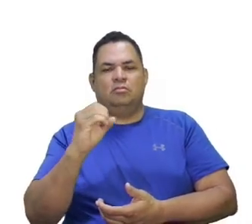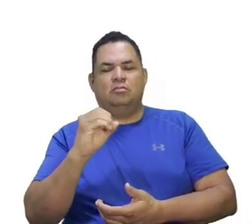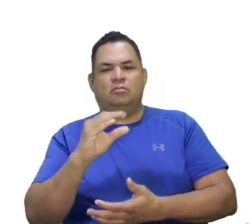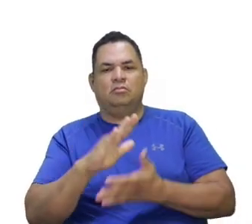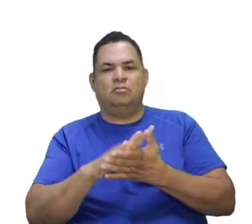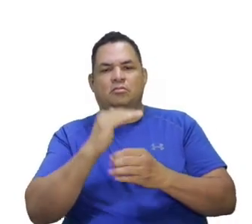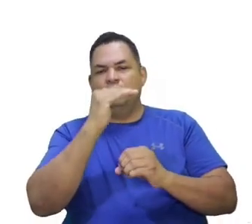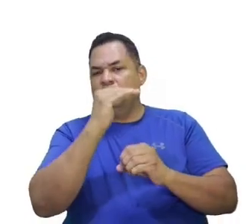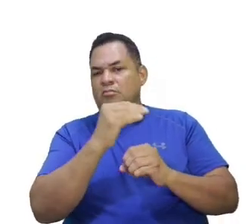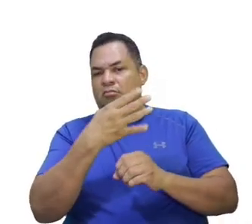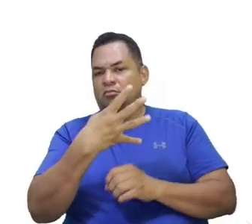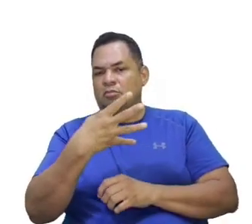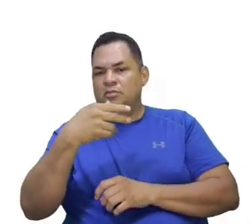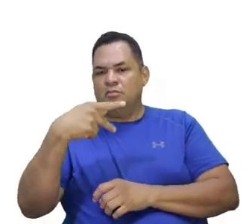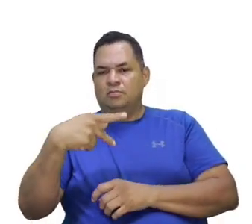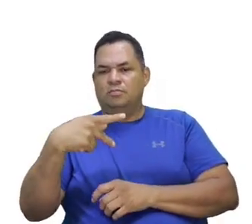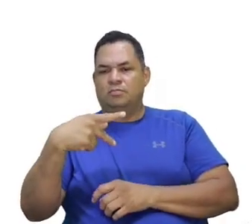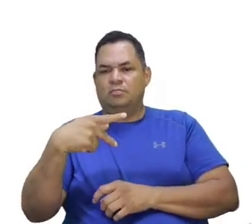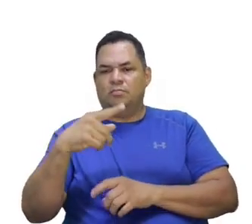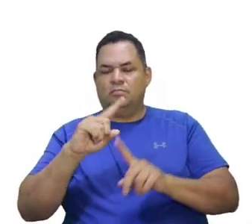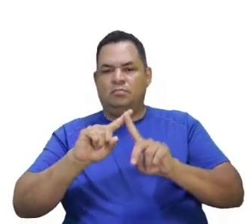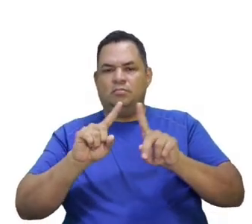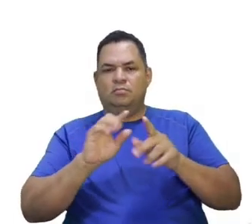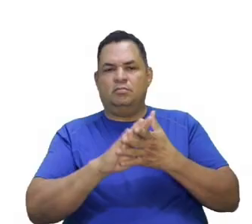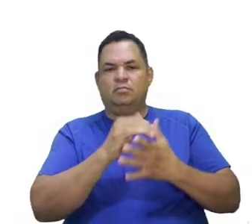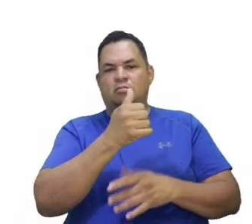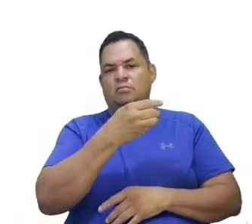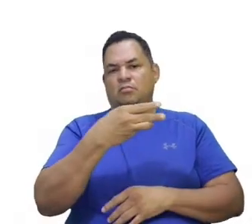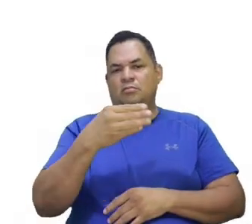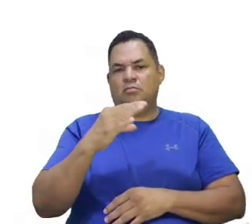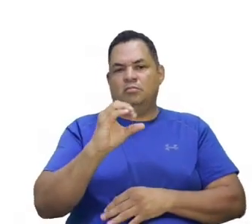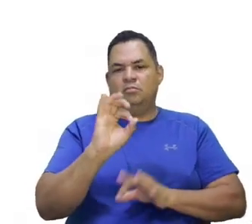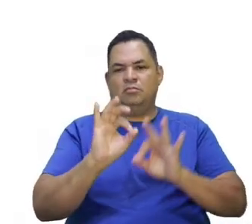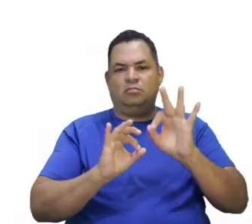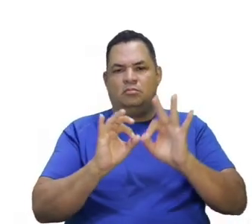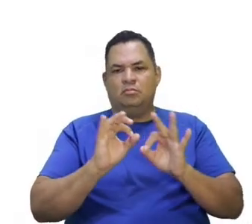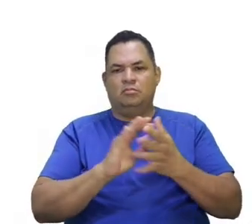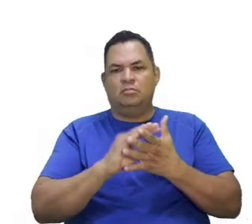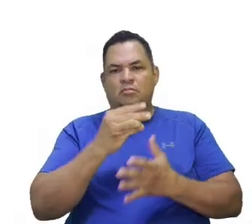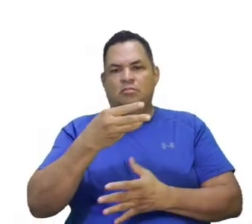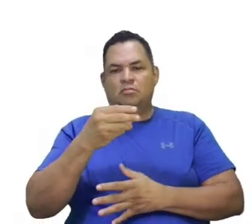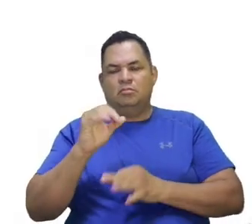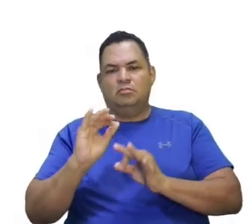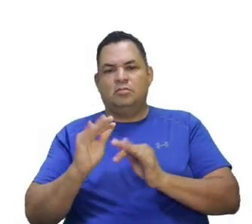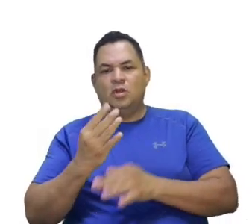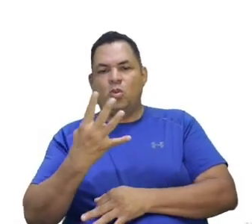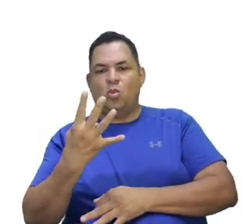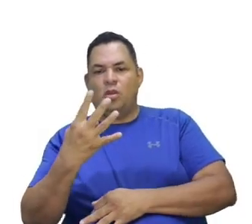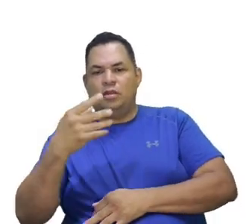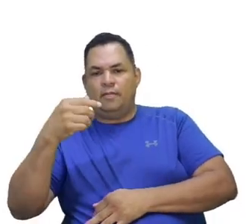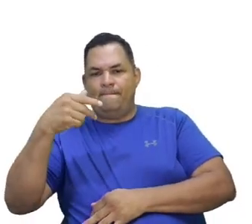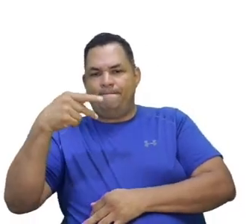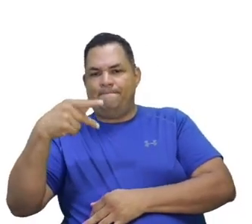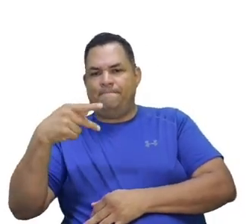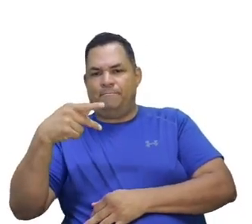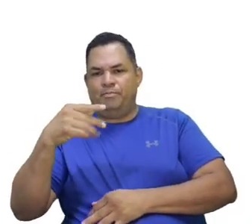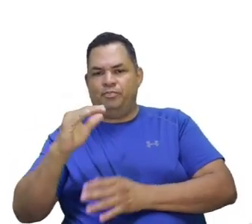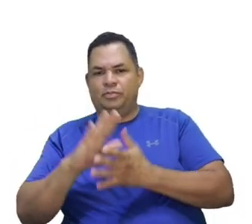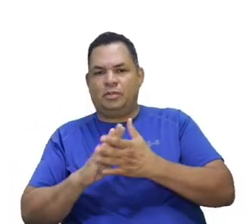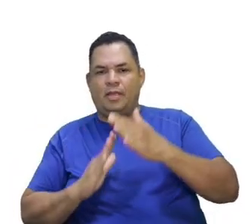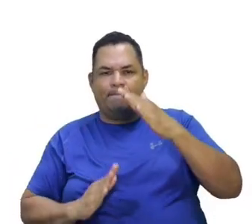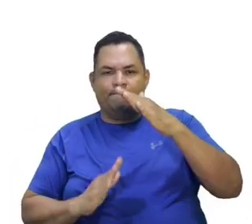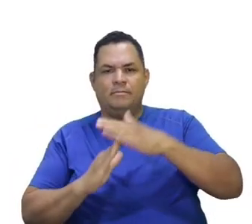o 4p. Mas como aqui já tem 30 elétrons e ele tem 35, no 4p, a